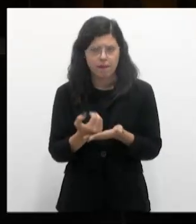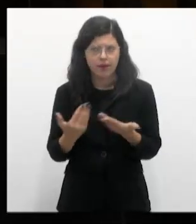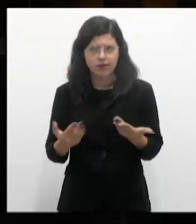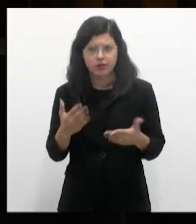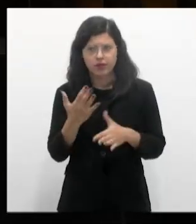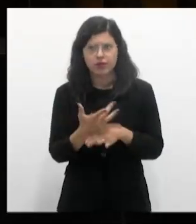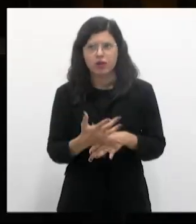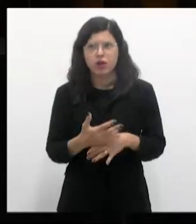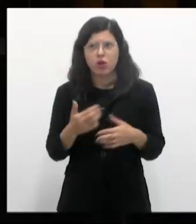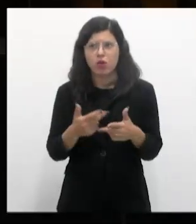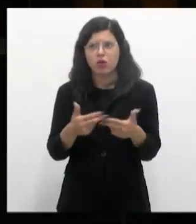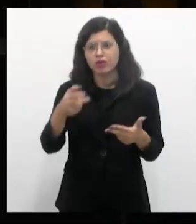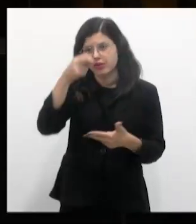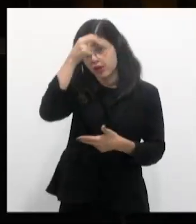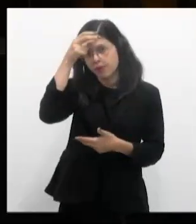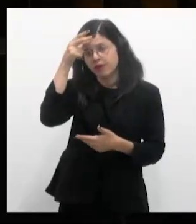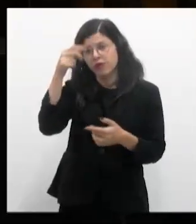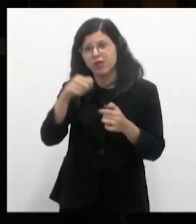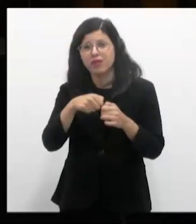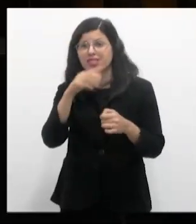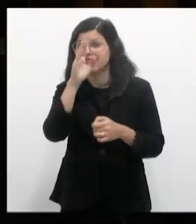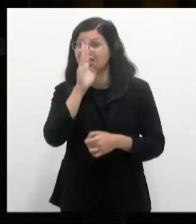que a prefeitura fazia de graça,